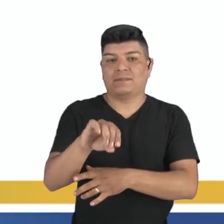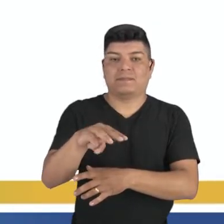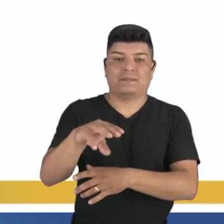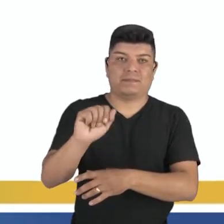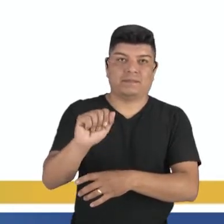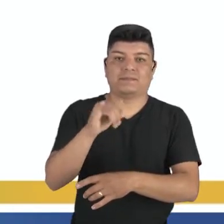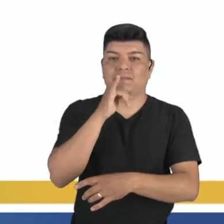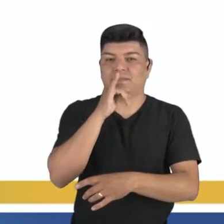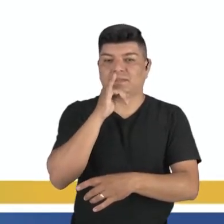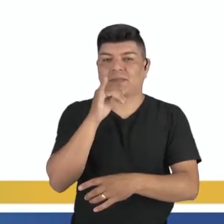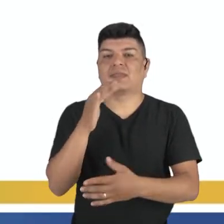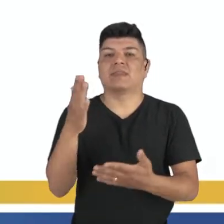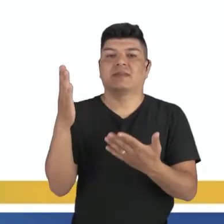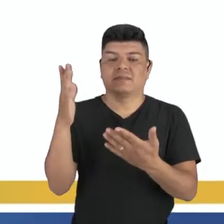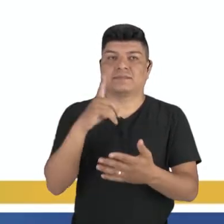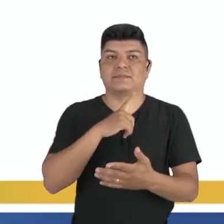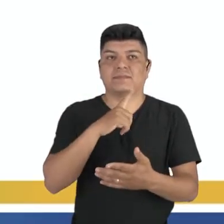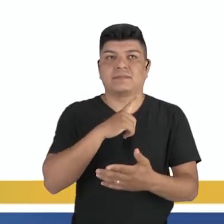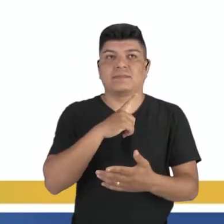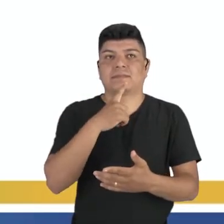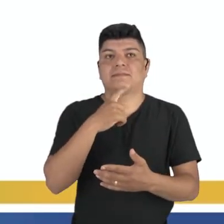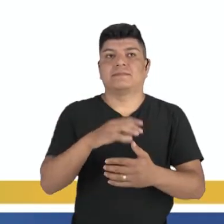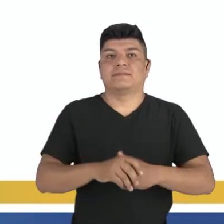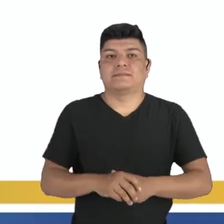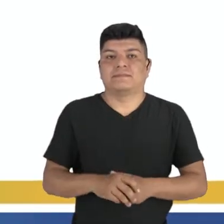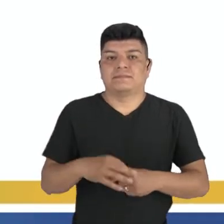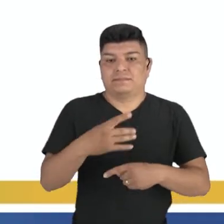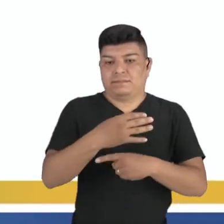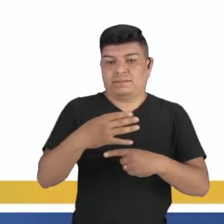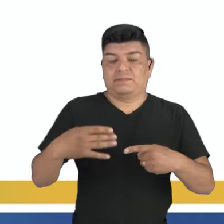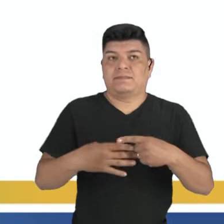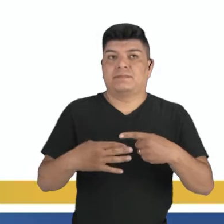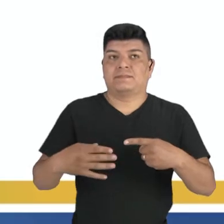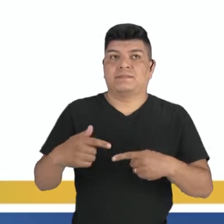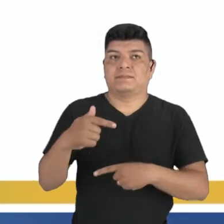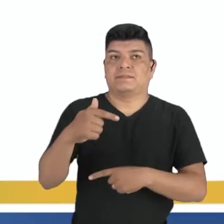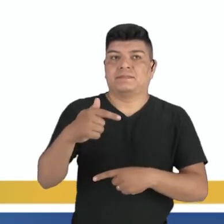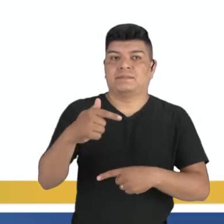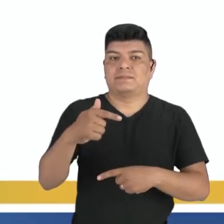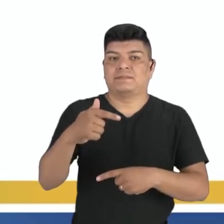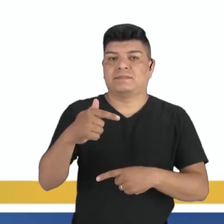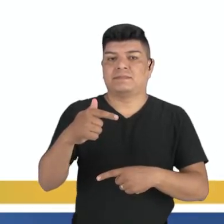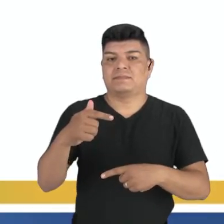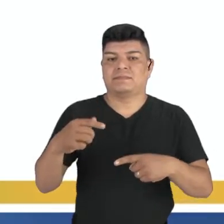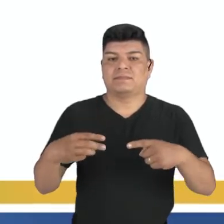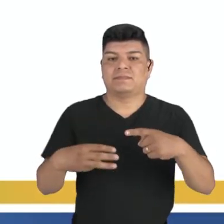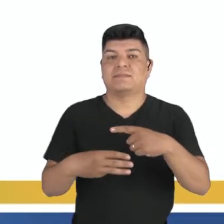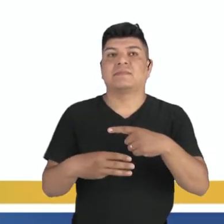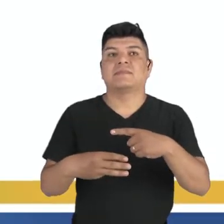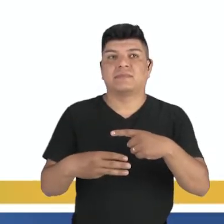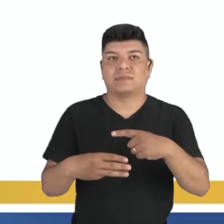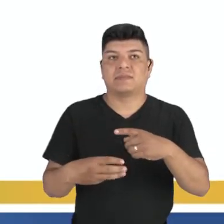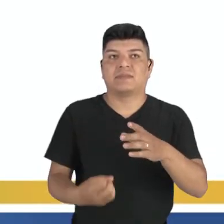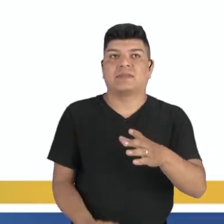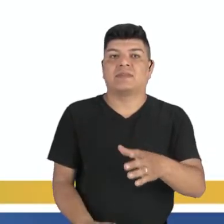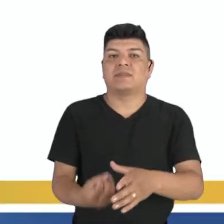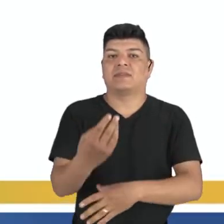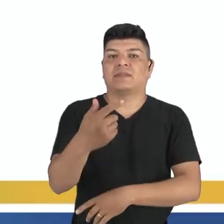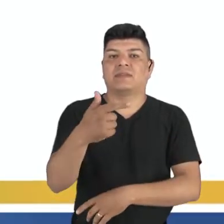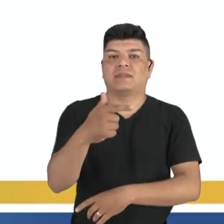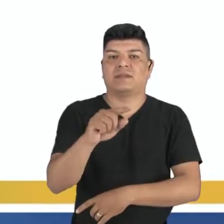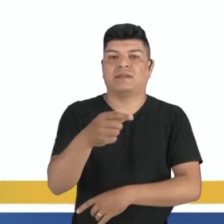também os seguintes exemplos, né? Vimos aí a fração 7/3, né? Que seria a geratriz da dízima